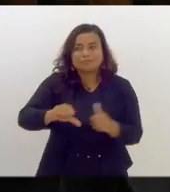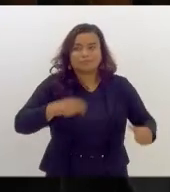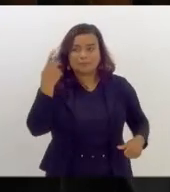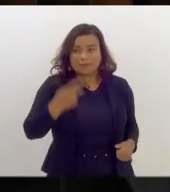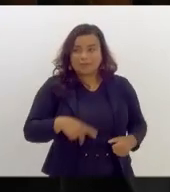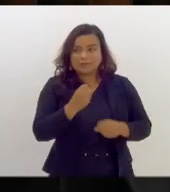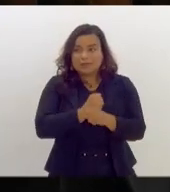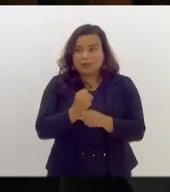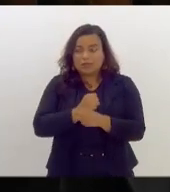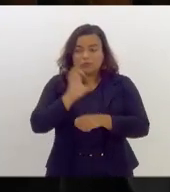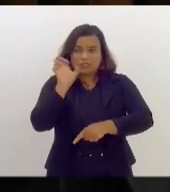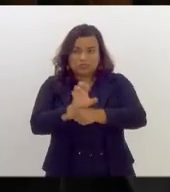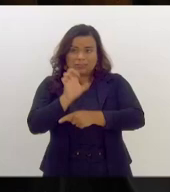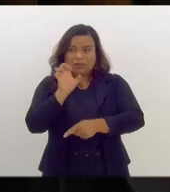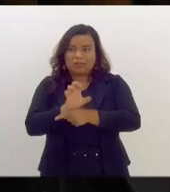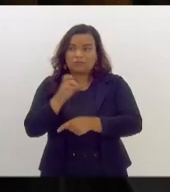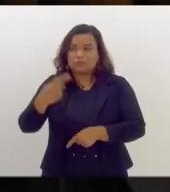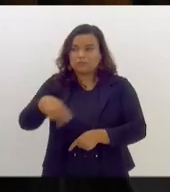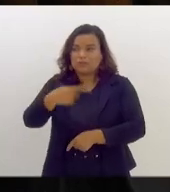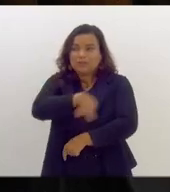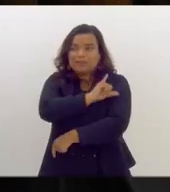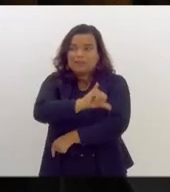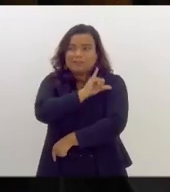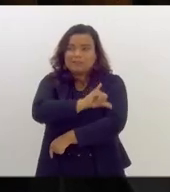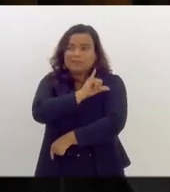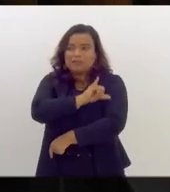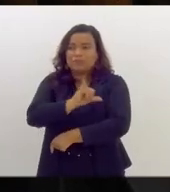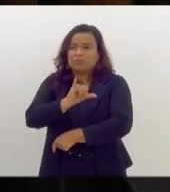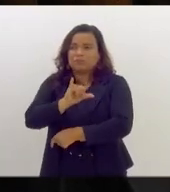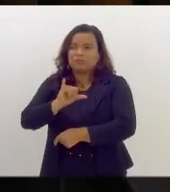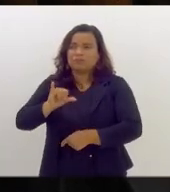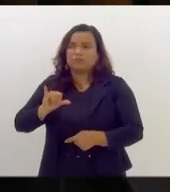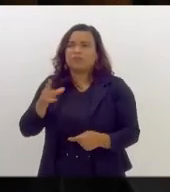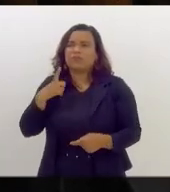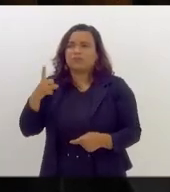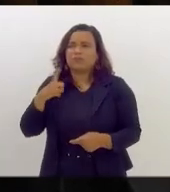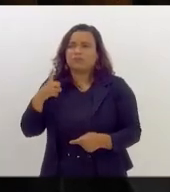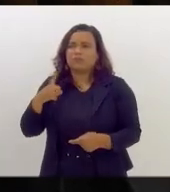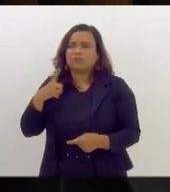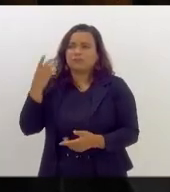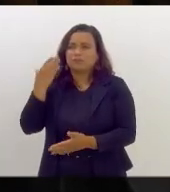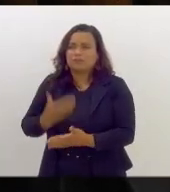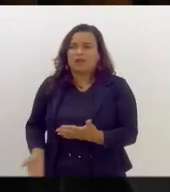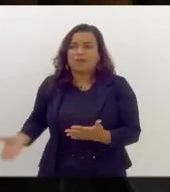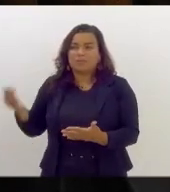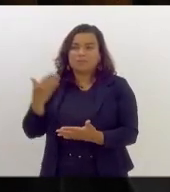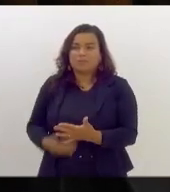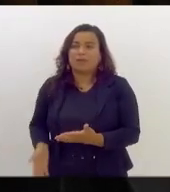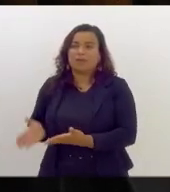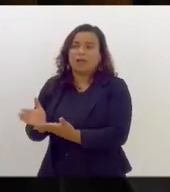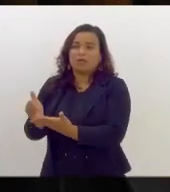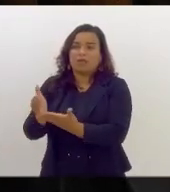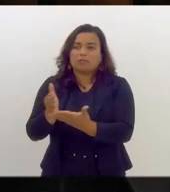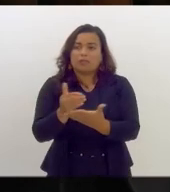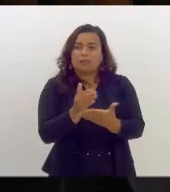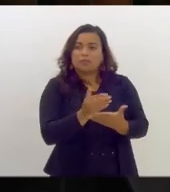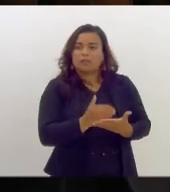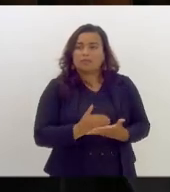o estado do Rio de Janeiro no mínimo vai perder de arrecadação